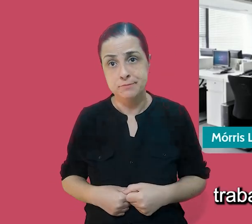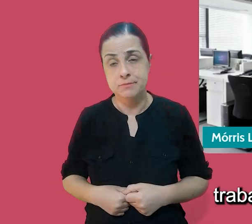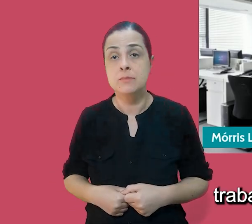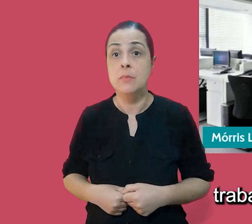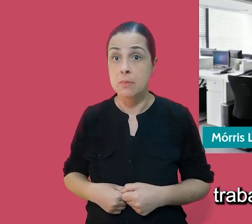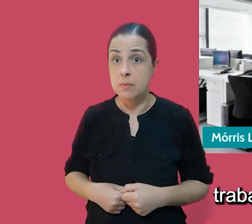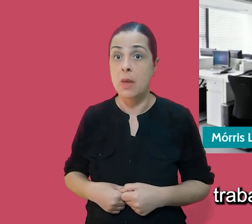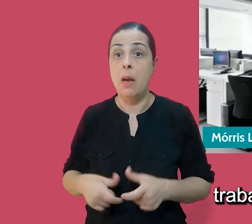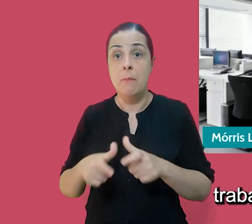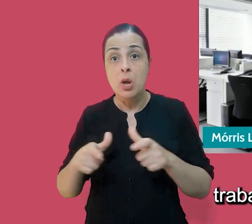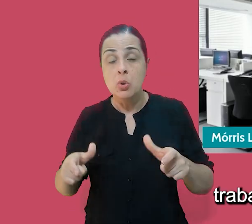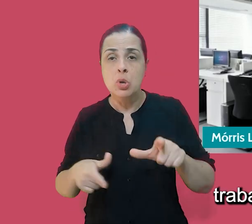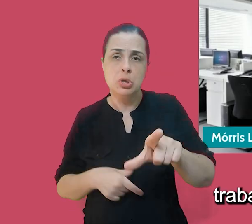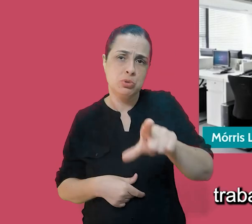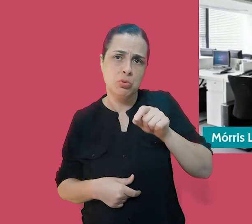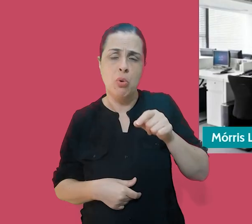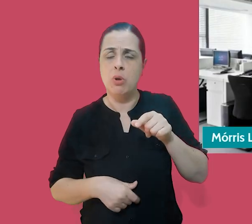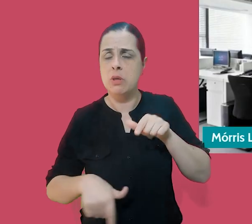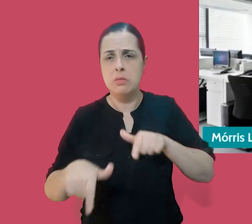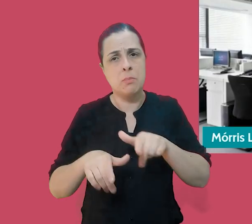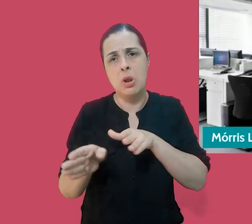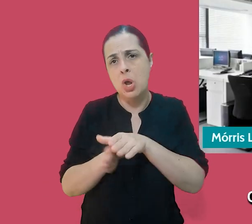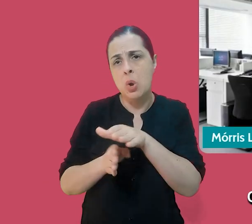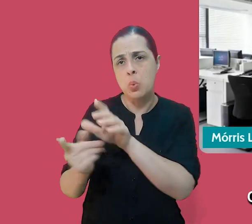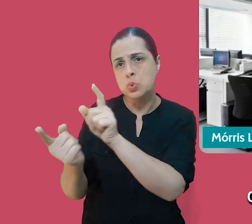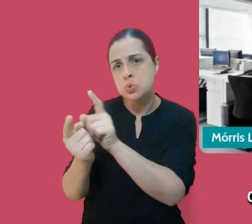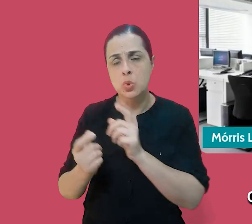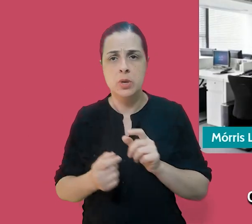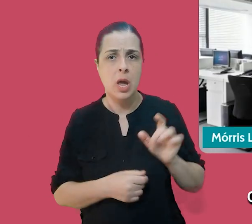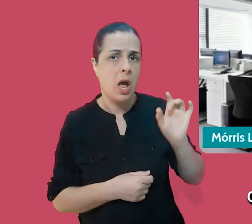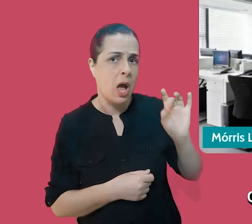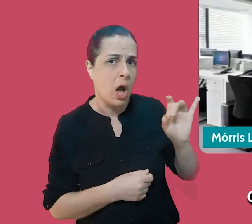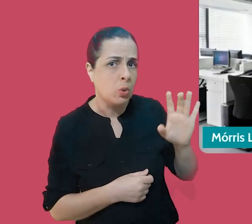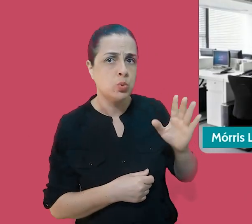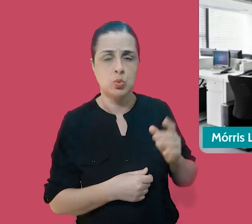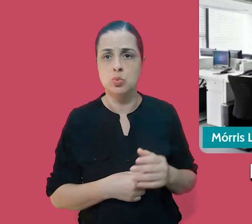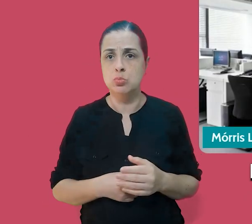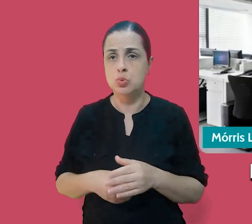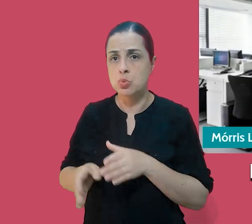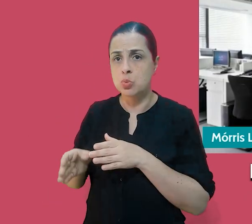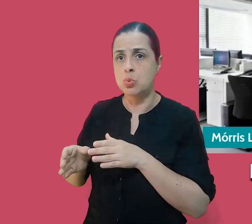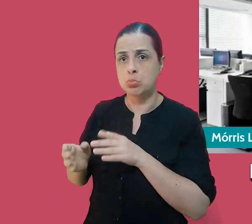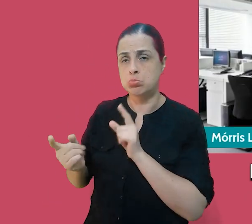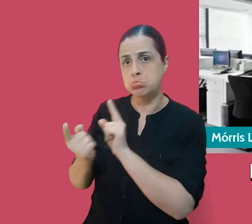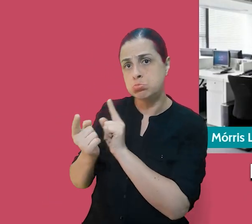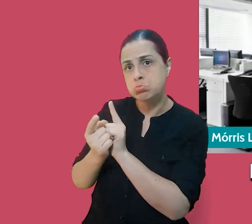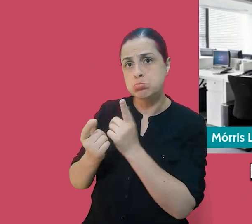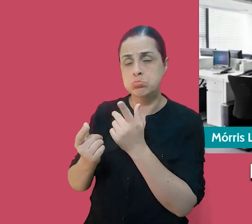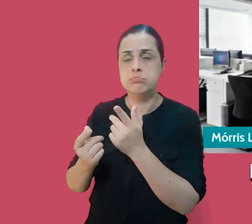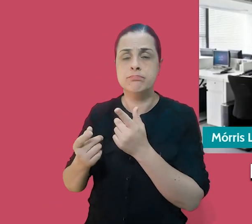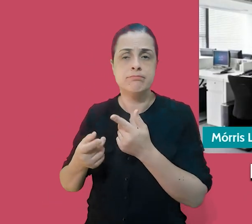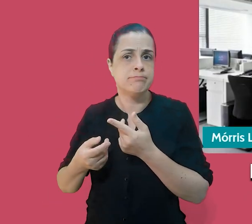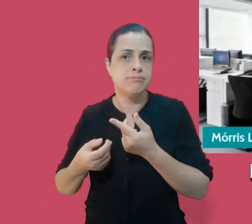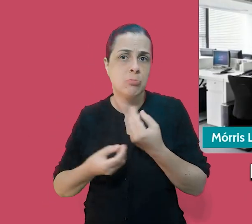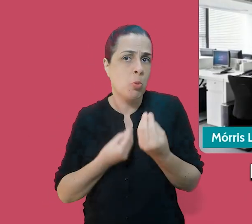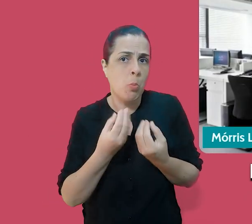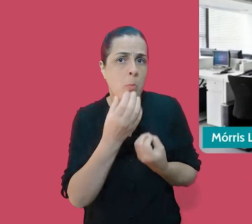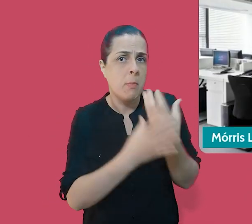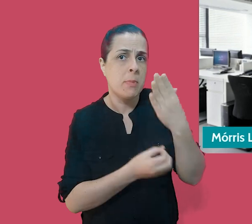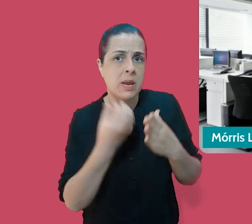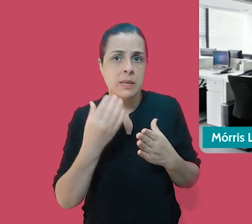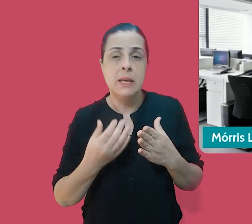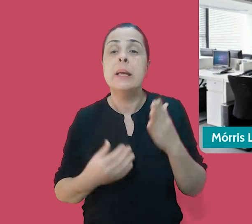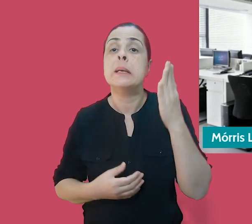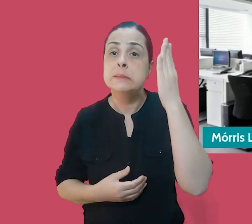como autônomo, freela, consultor ou empreender, e precisa entender como fazer isso, né?